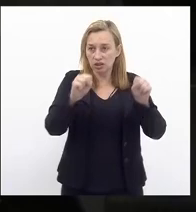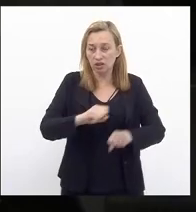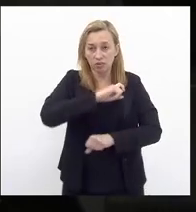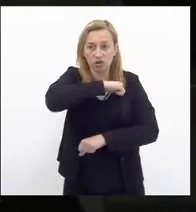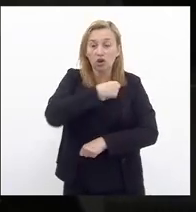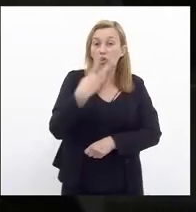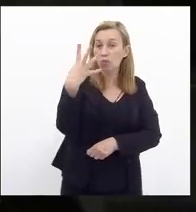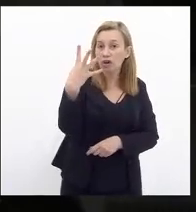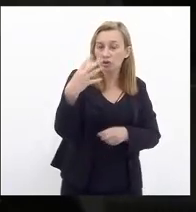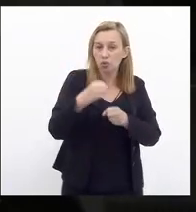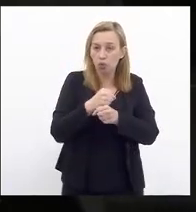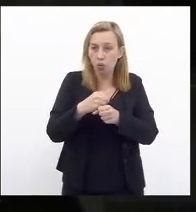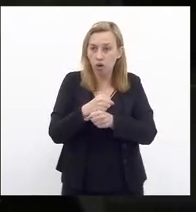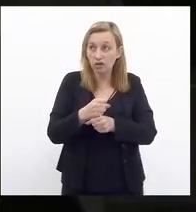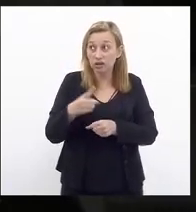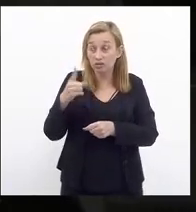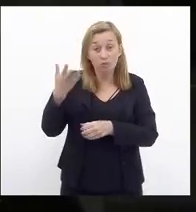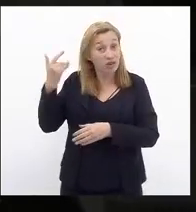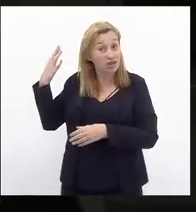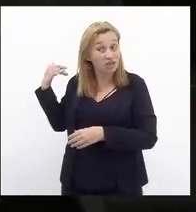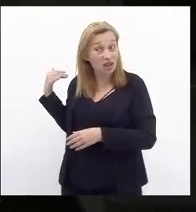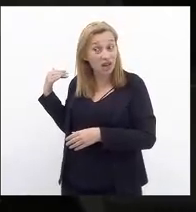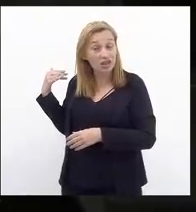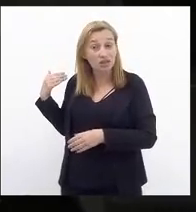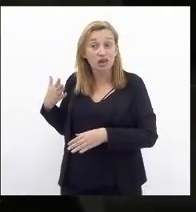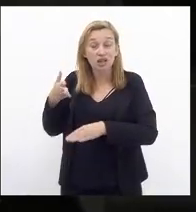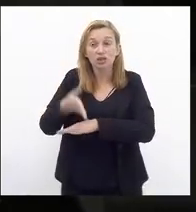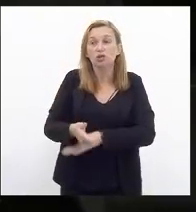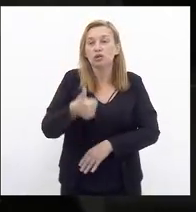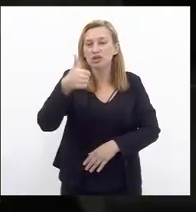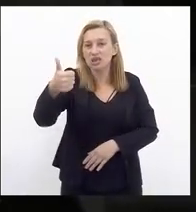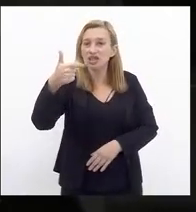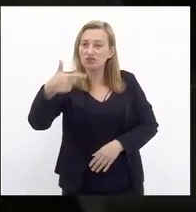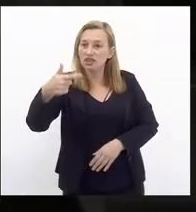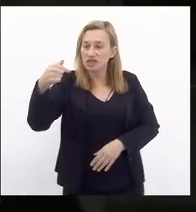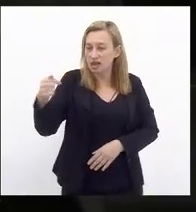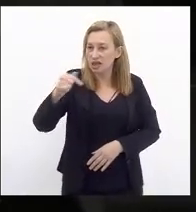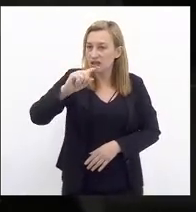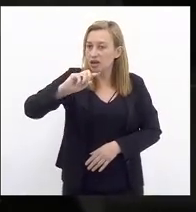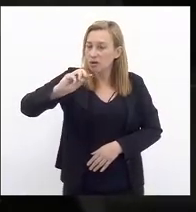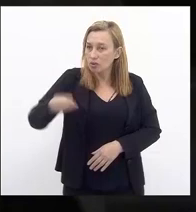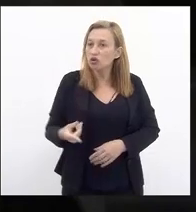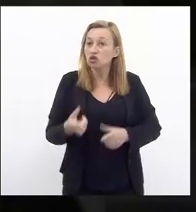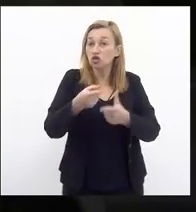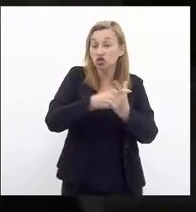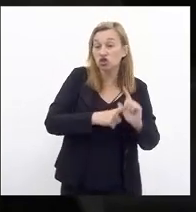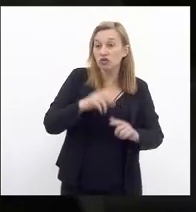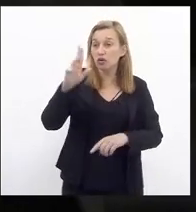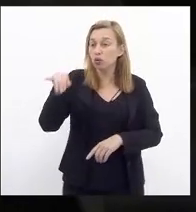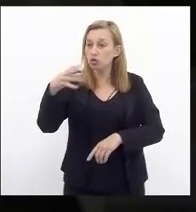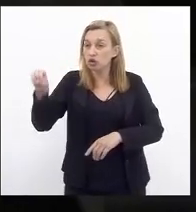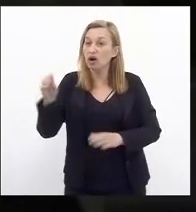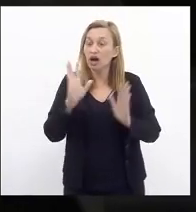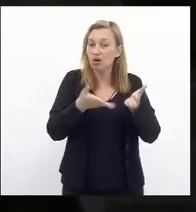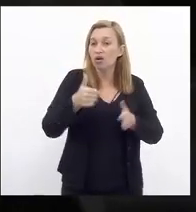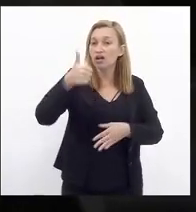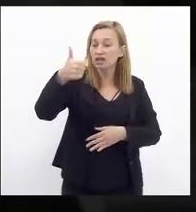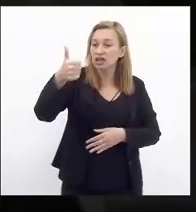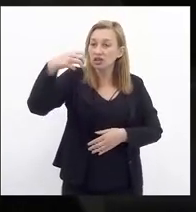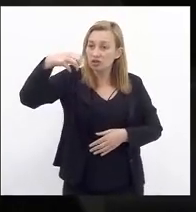já são quatro anos naquela época eu troco 127 milhões de dívida com a união e agora tem